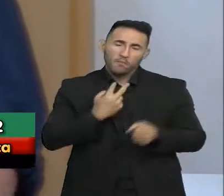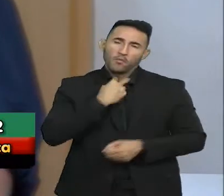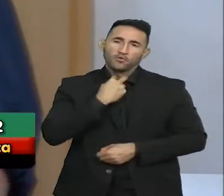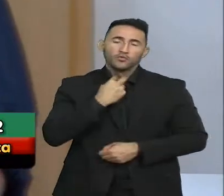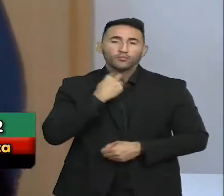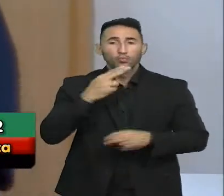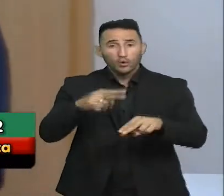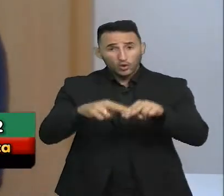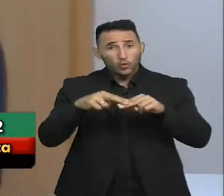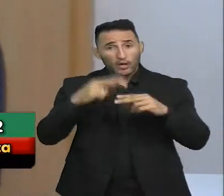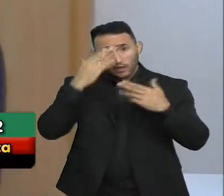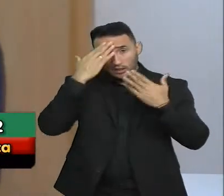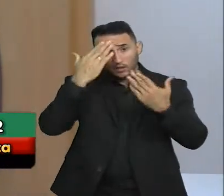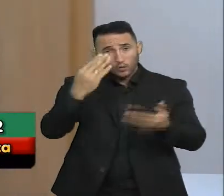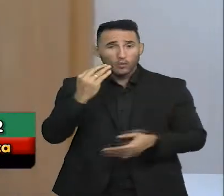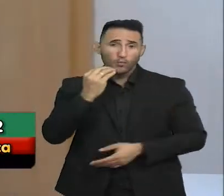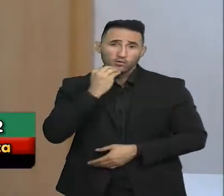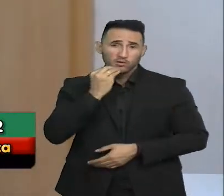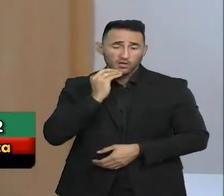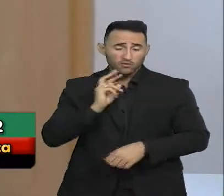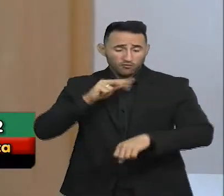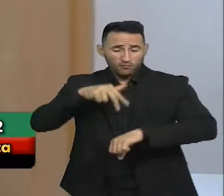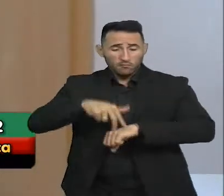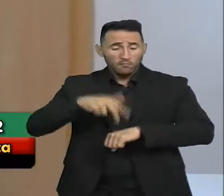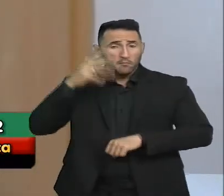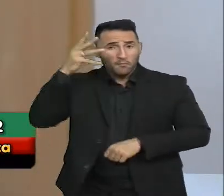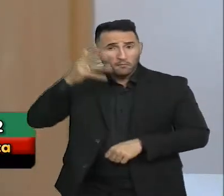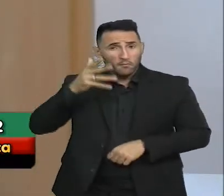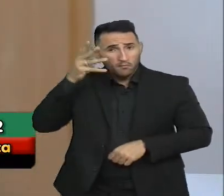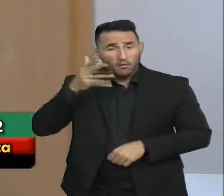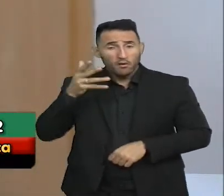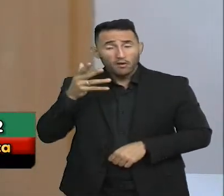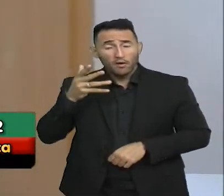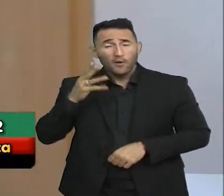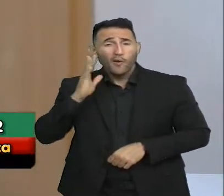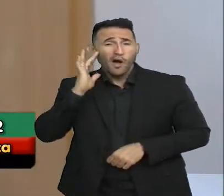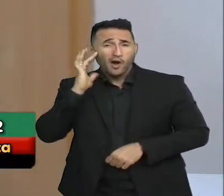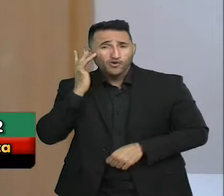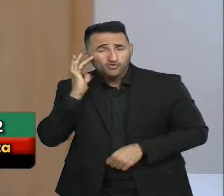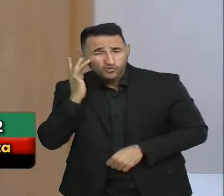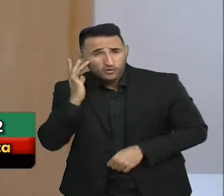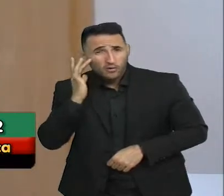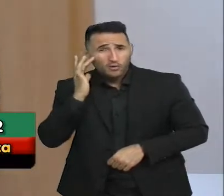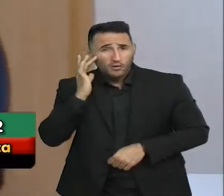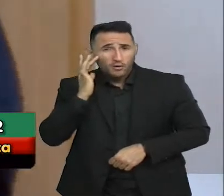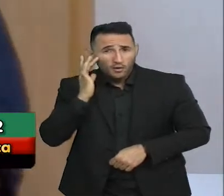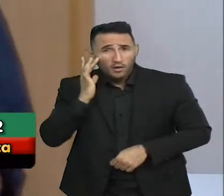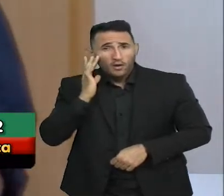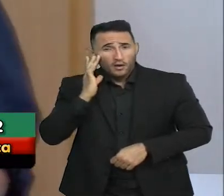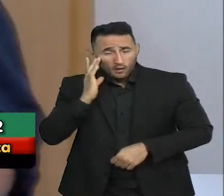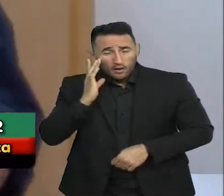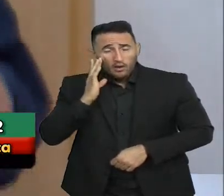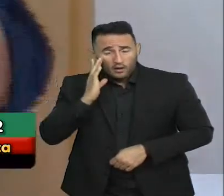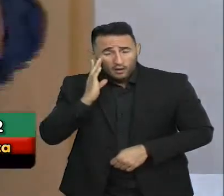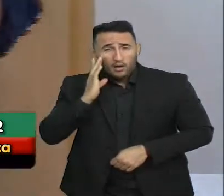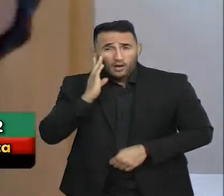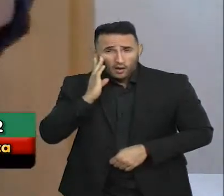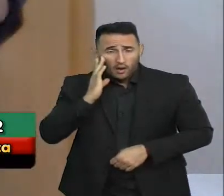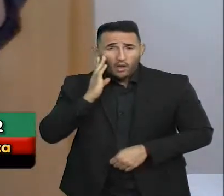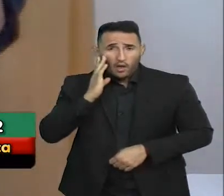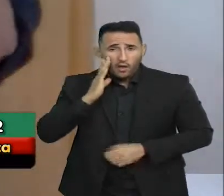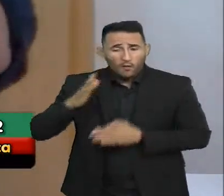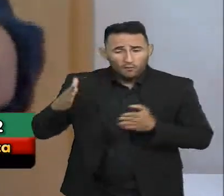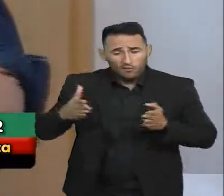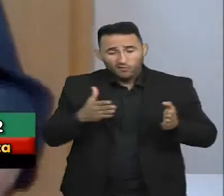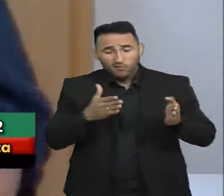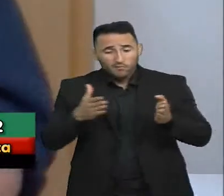essa voz que a gente pode ter aqui. E eu acho que esse é um passo, dentro de tantos